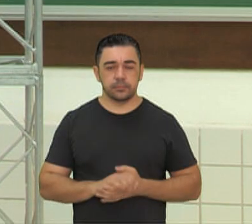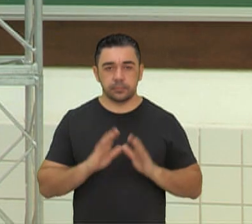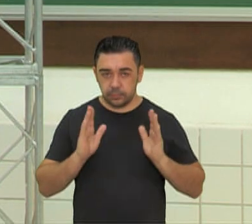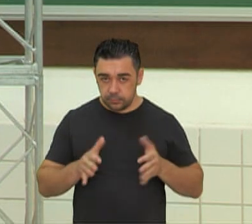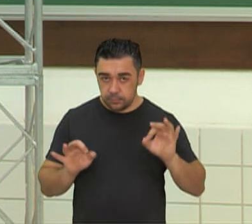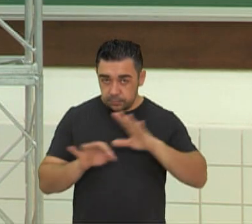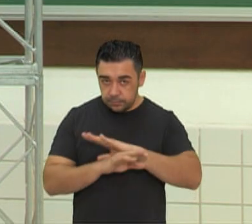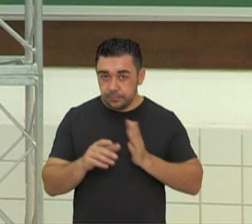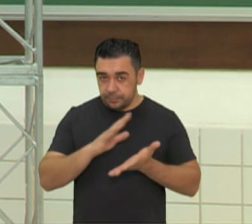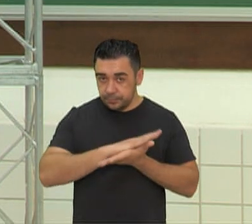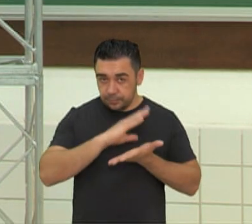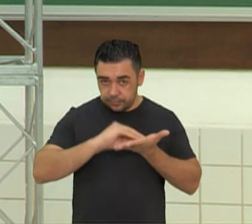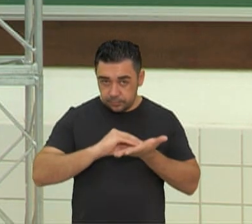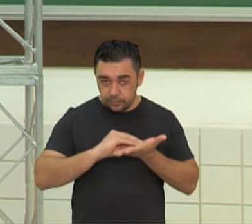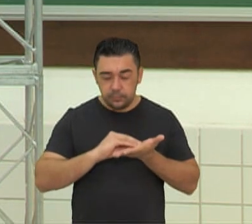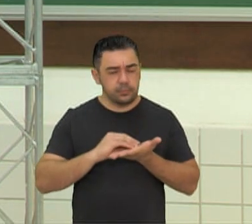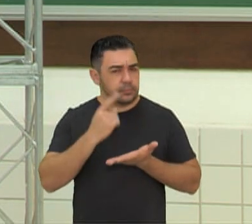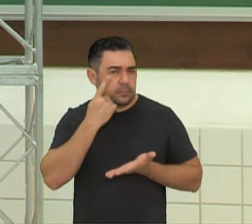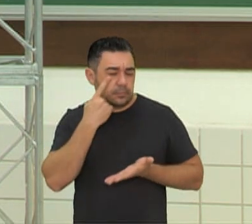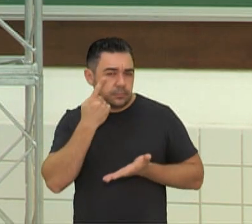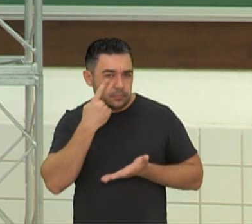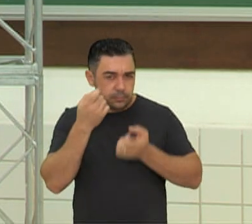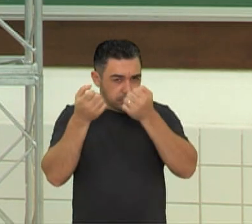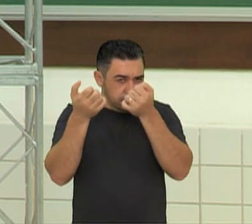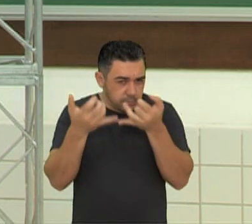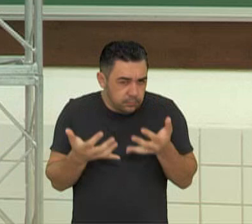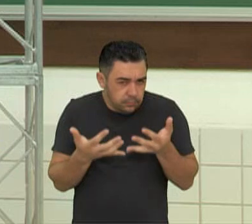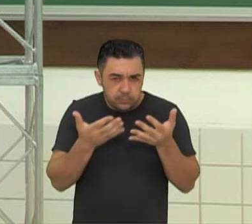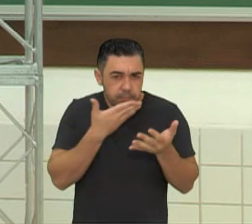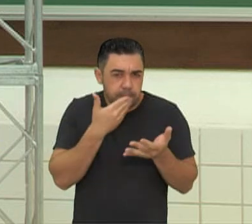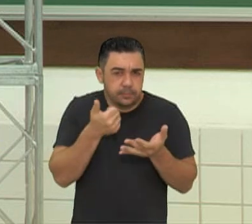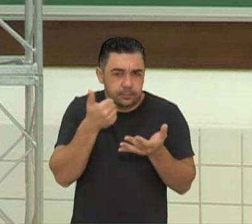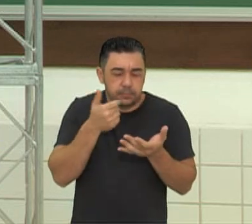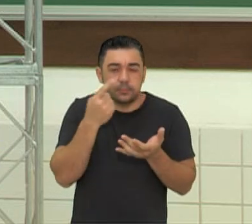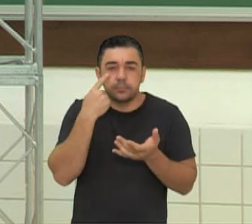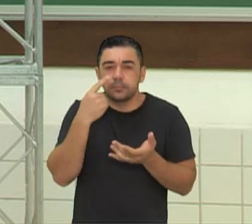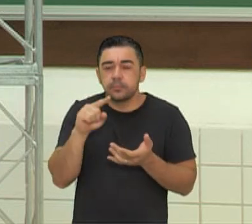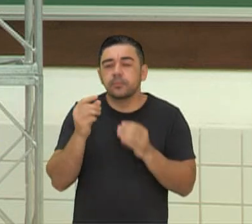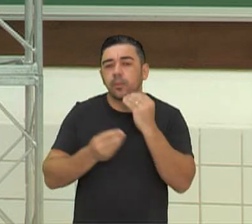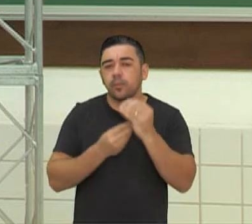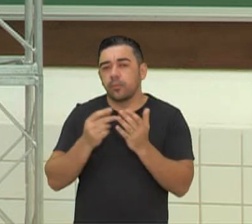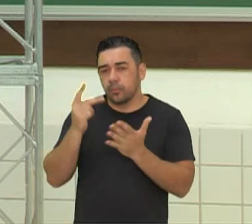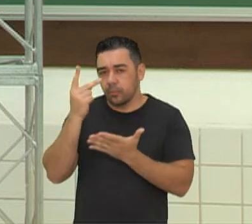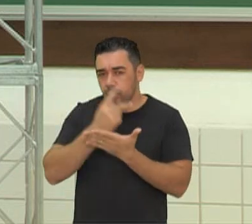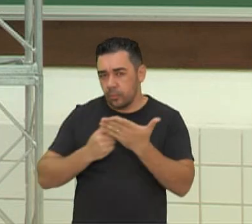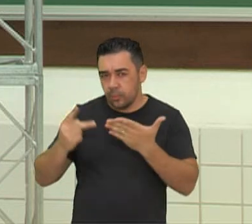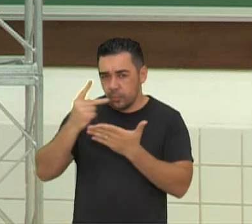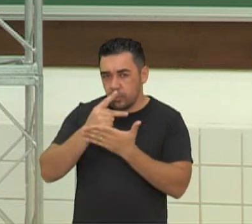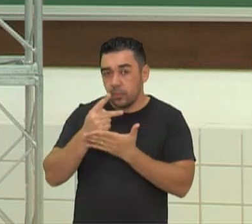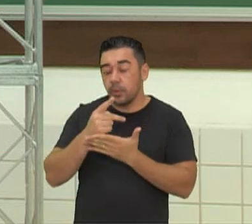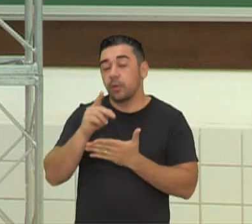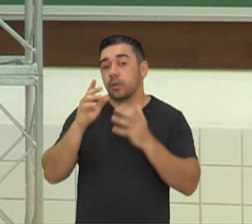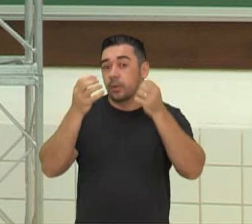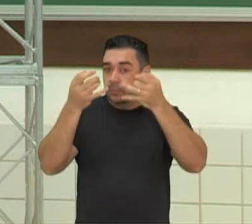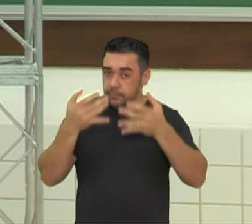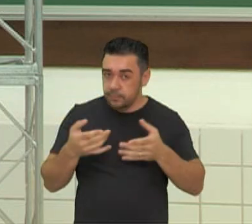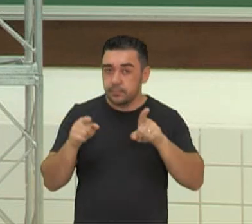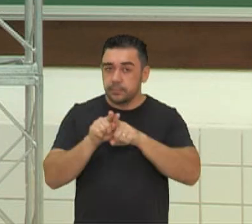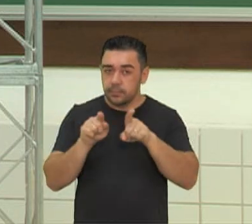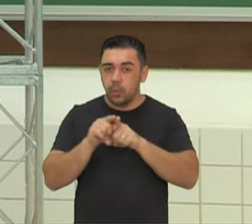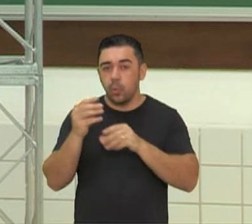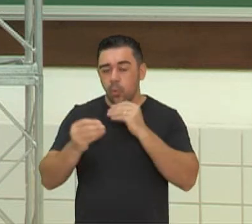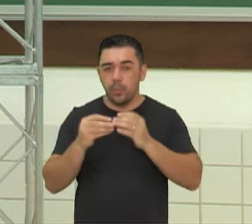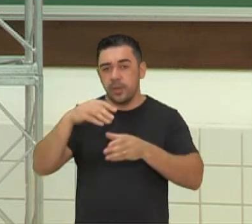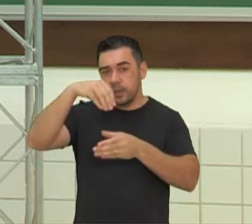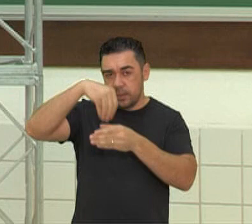Fizeram suas anotações? Vamos dar uma olhadinha como esses elementos aparecem no quadro, tá? Porque daí eu já falo também do ângulo